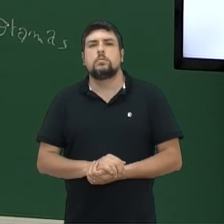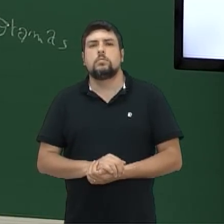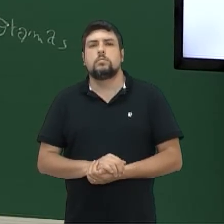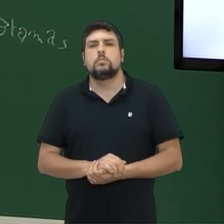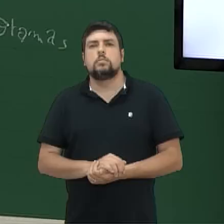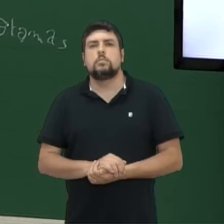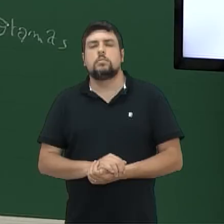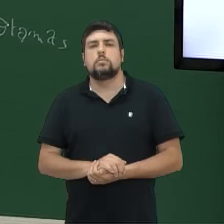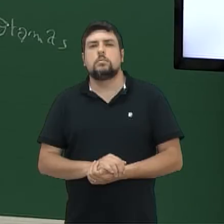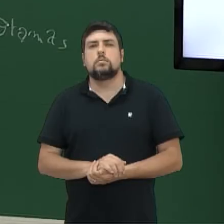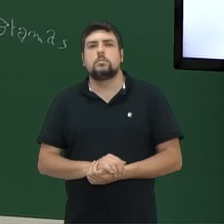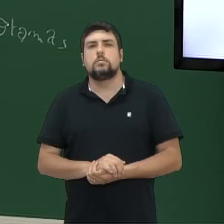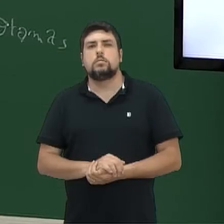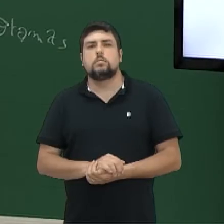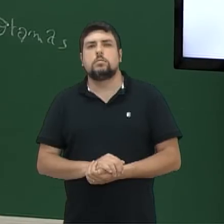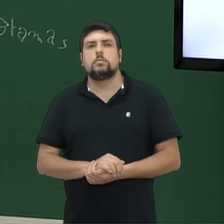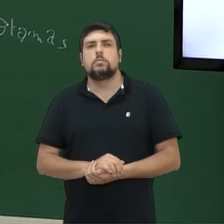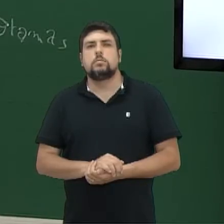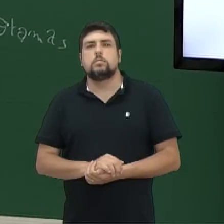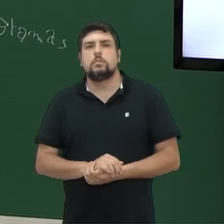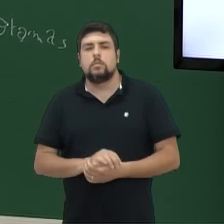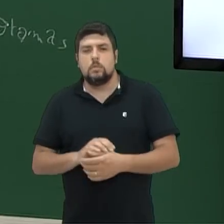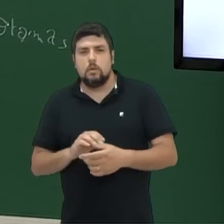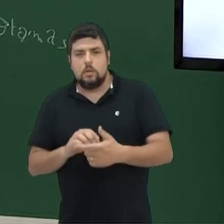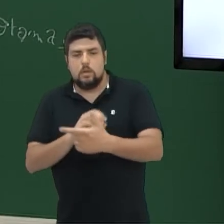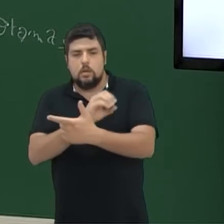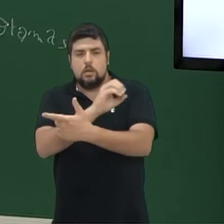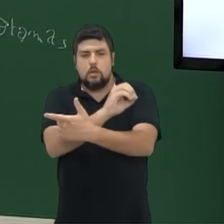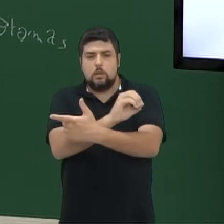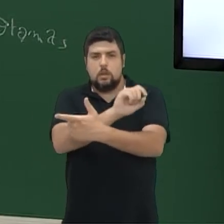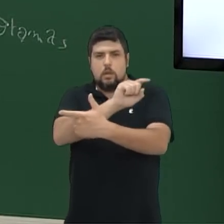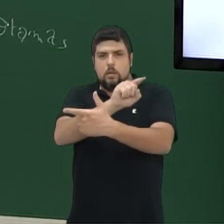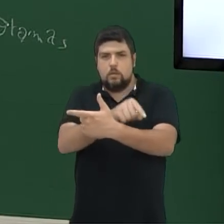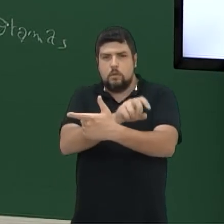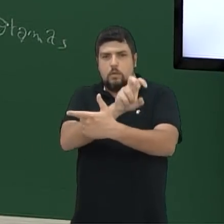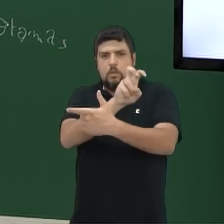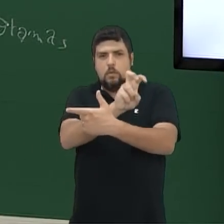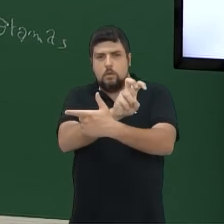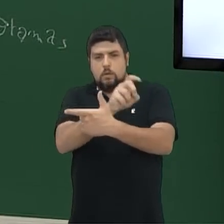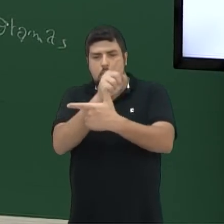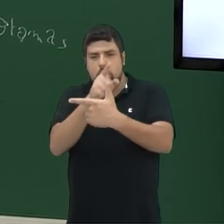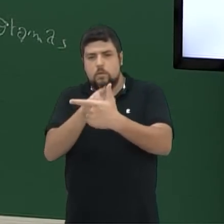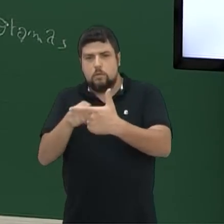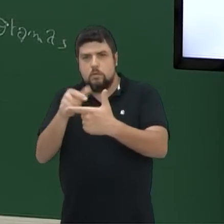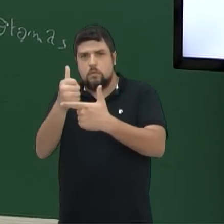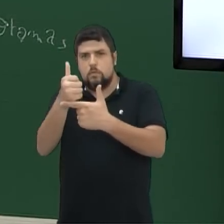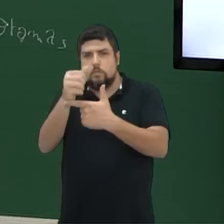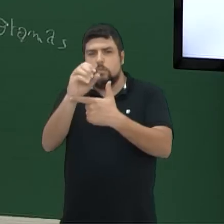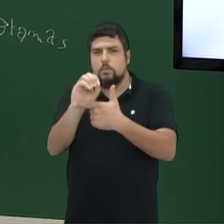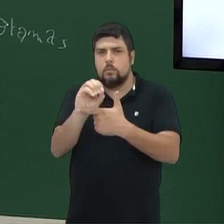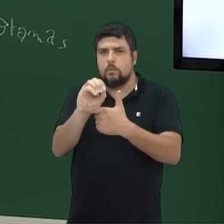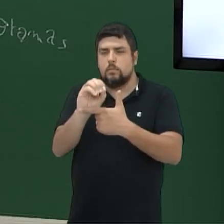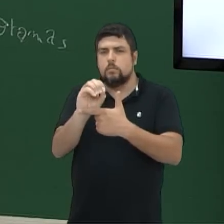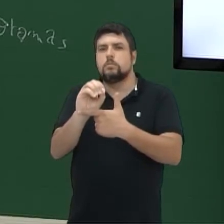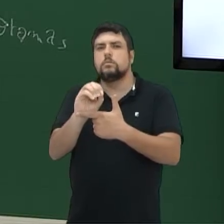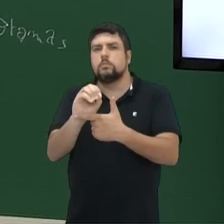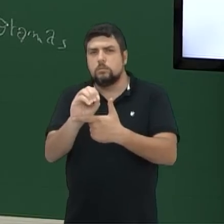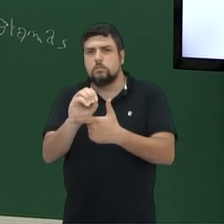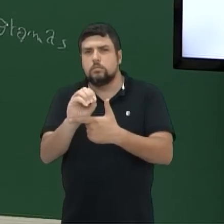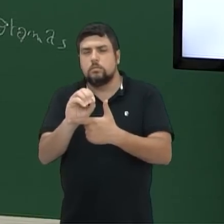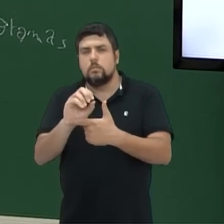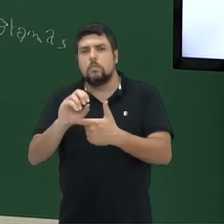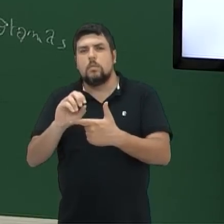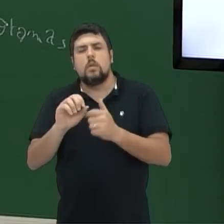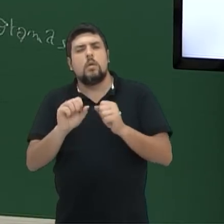lá. 0,5 para dividir por 10, a gente pode, de novo, operar no algoritmo da divisão ou a gente pode correr